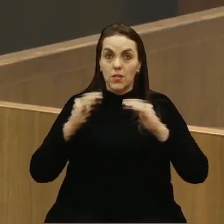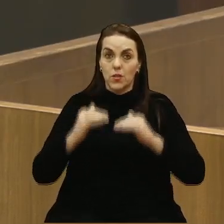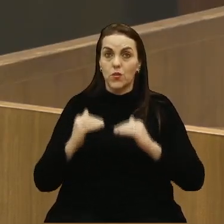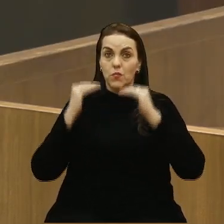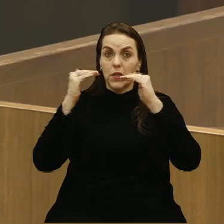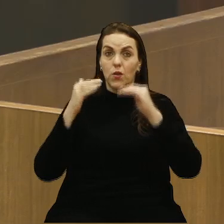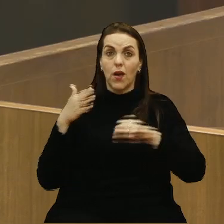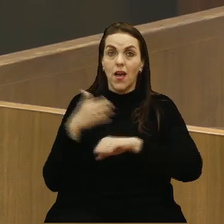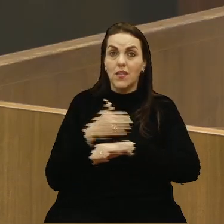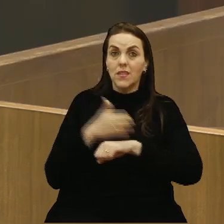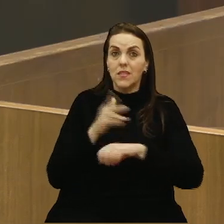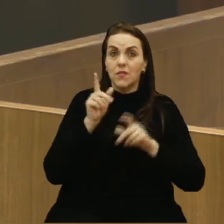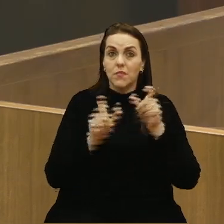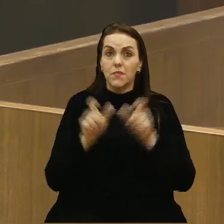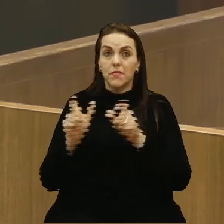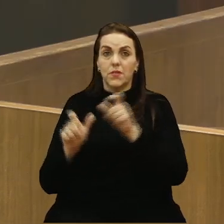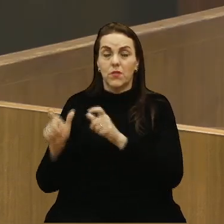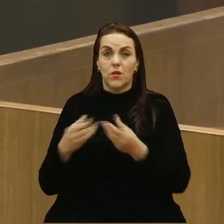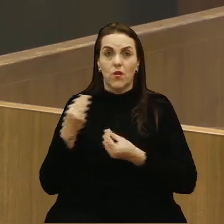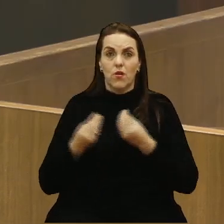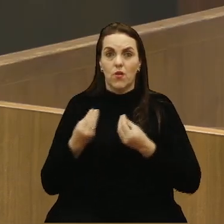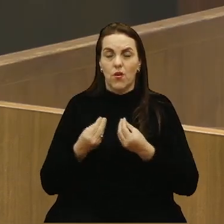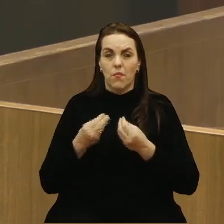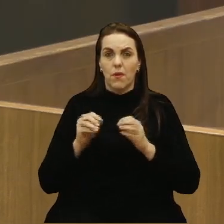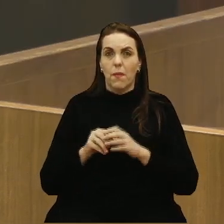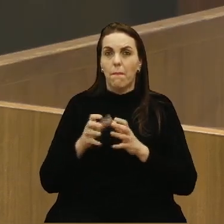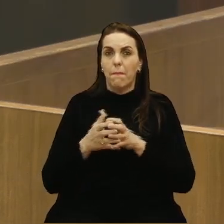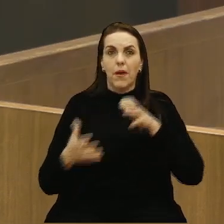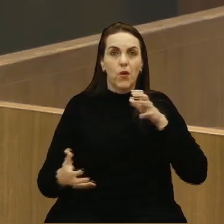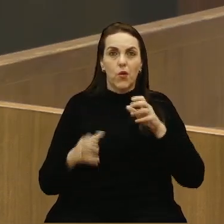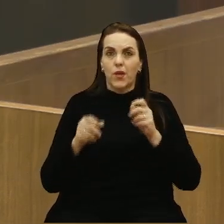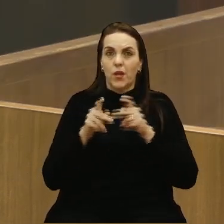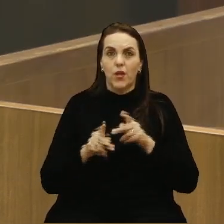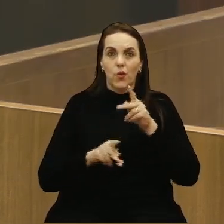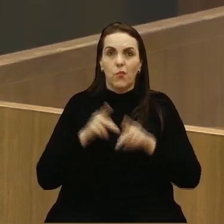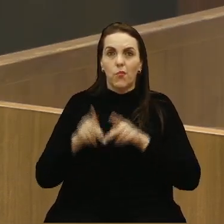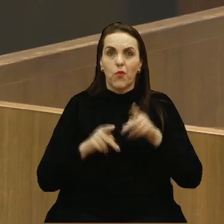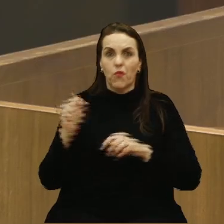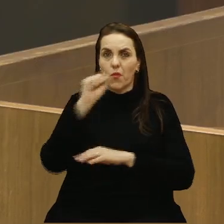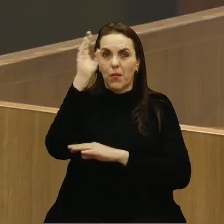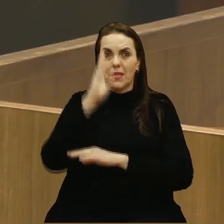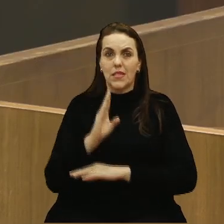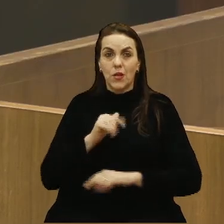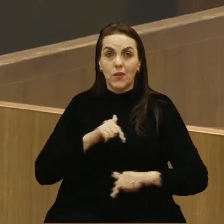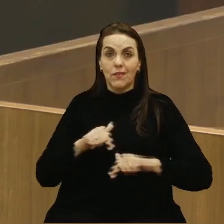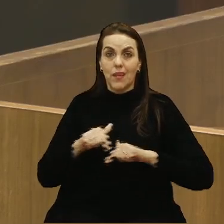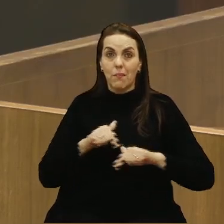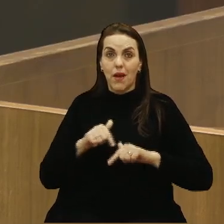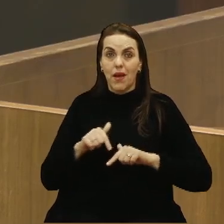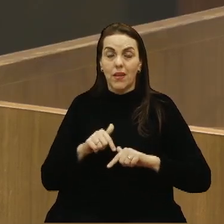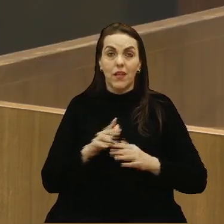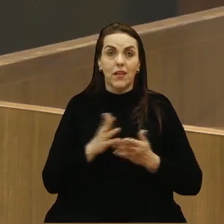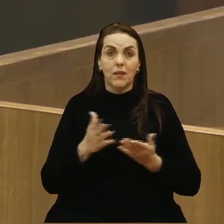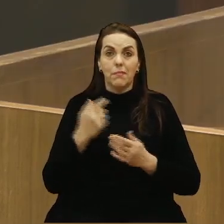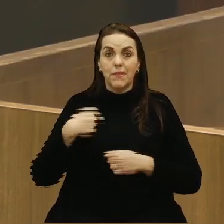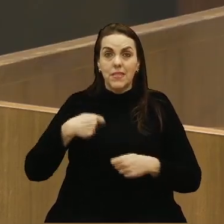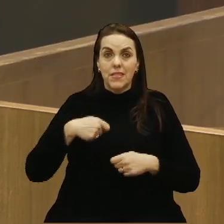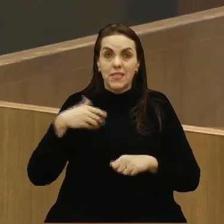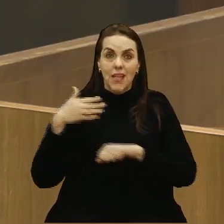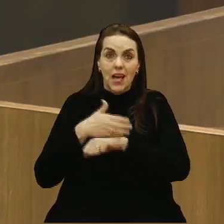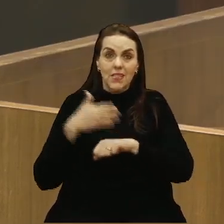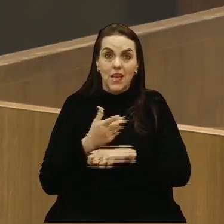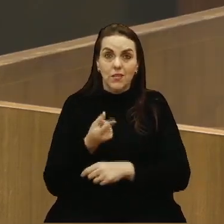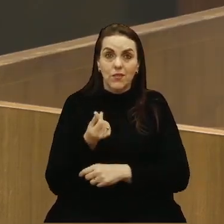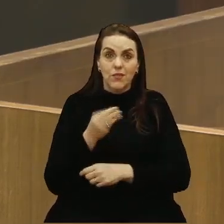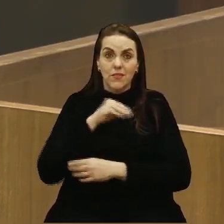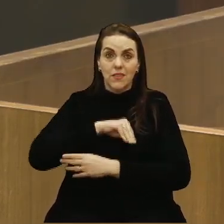para as pessoas, levando em consideração que a maior parte do povo brasileiro trabalha, tem o trabalho como centro, precisa de acesso à renda.